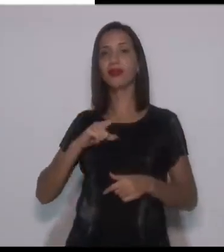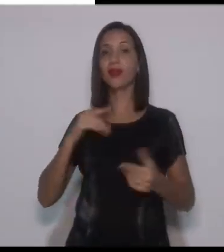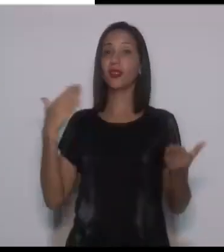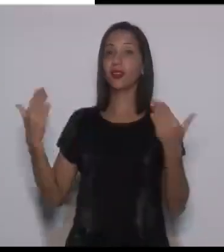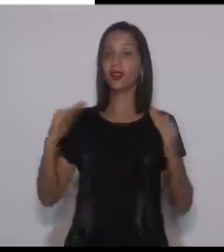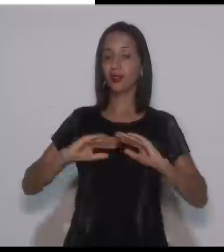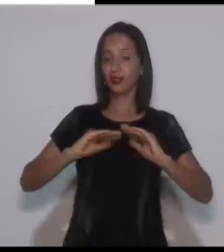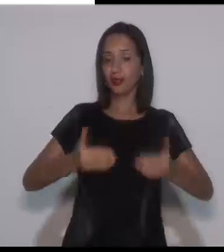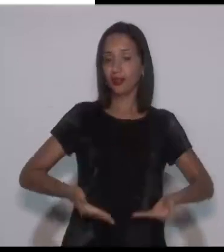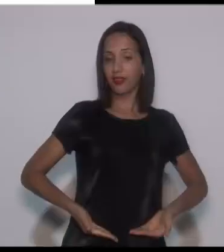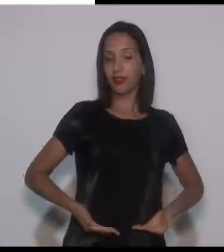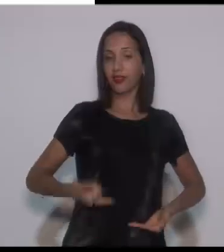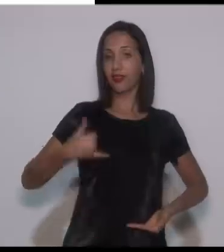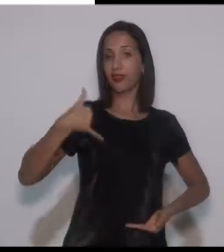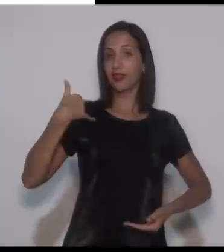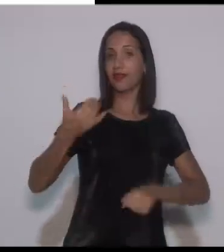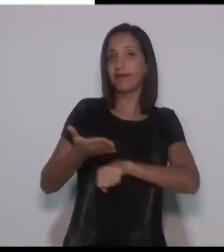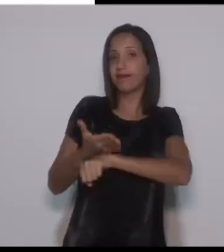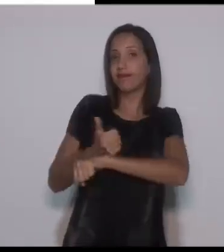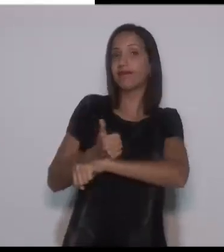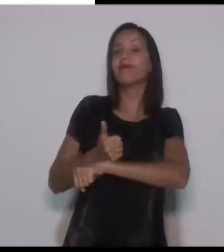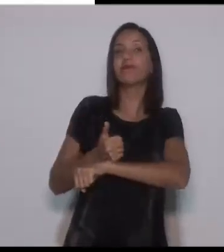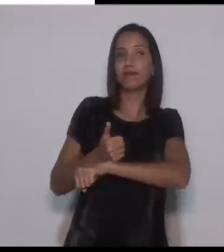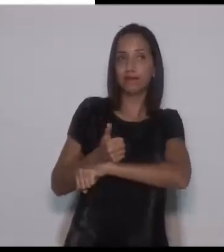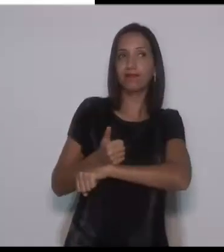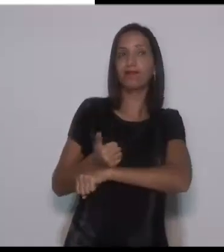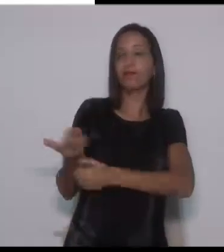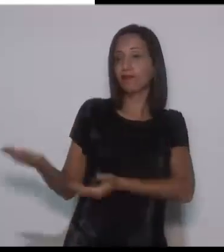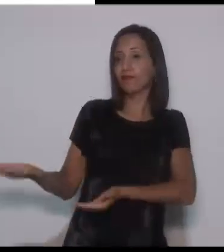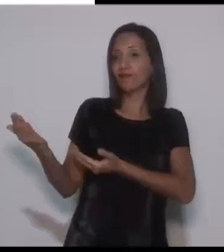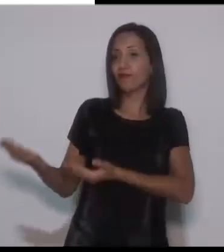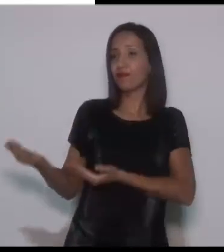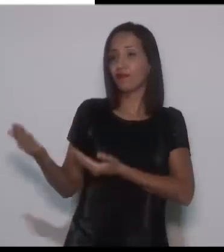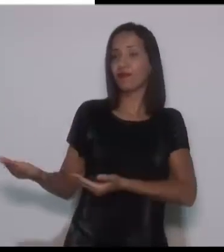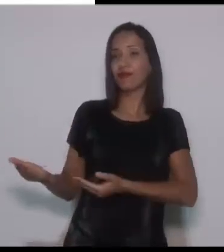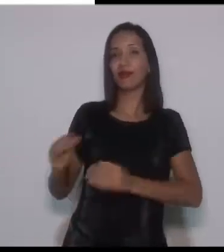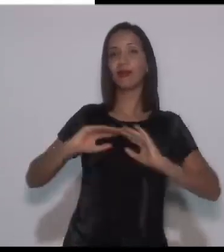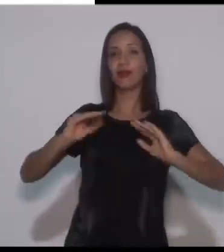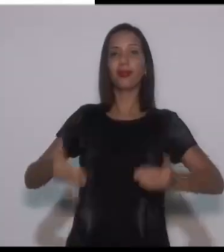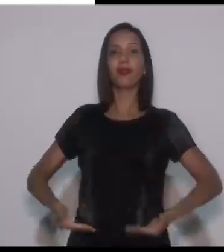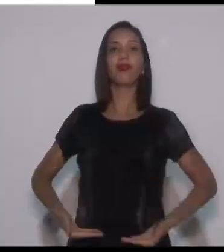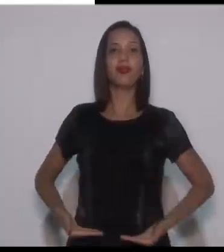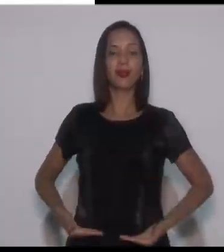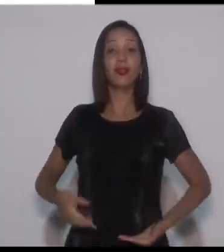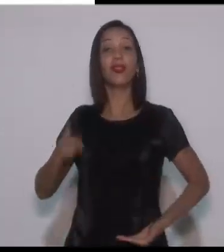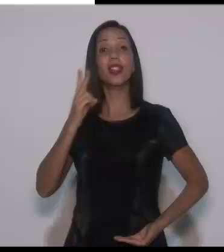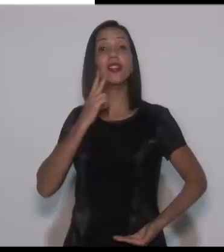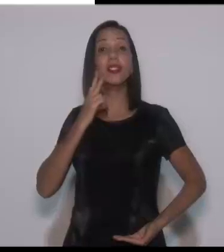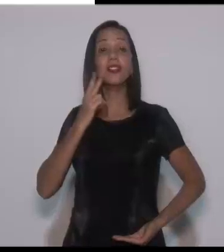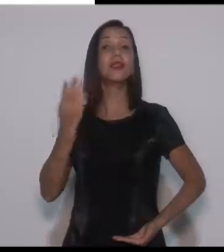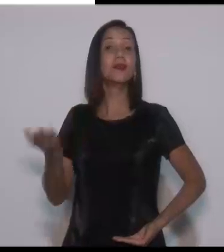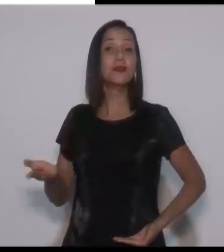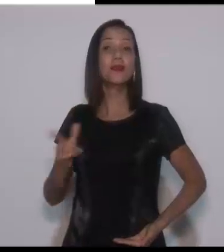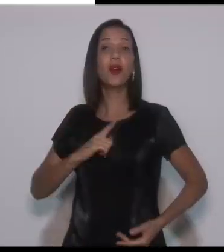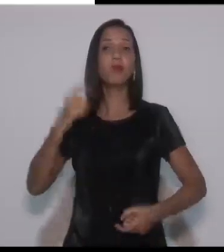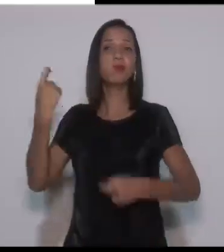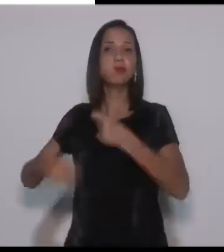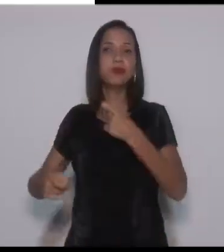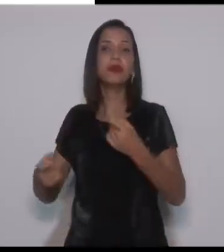gravidez precoce. O que tinha na AVE, o que estava acontecendo em Vinhedo era um troço absurdamente estúpido,